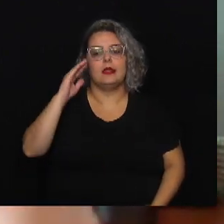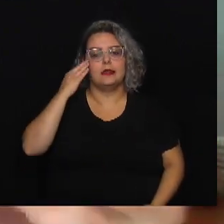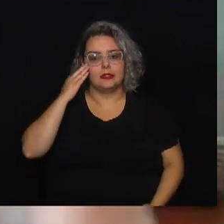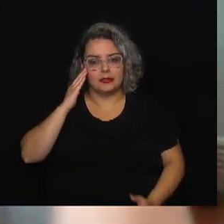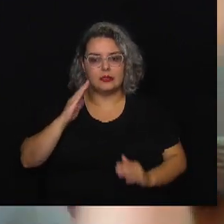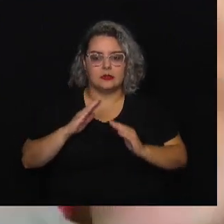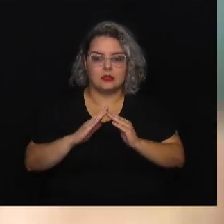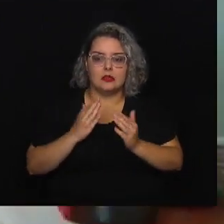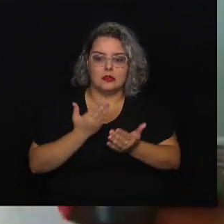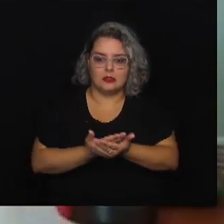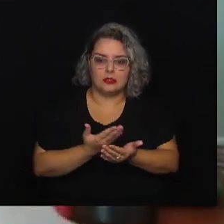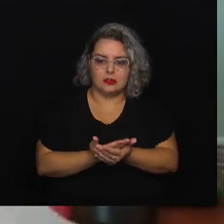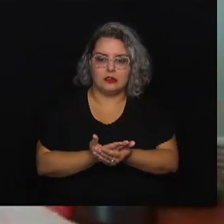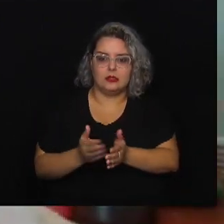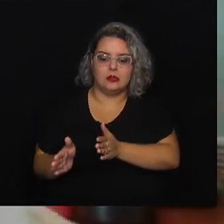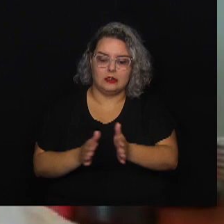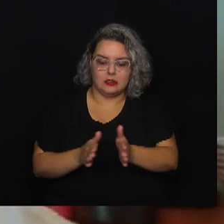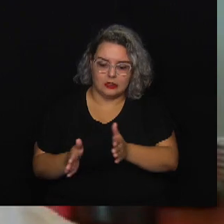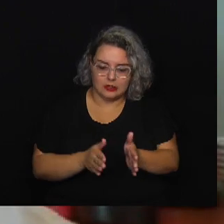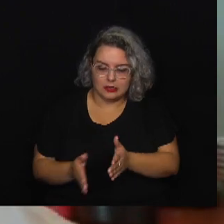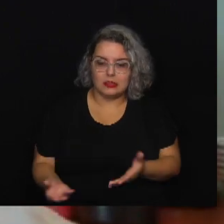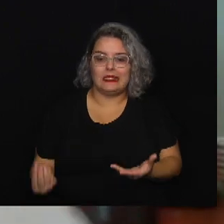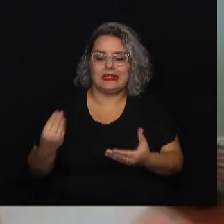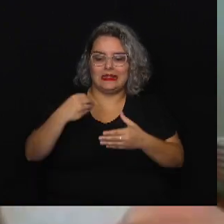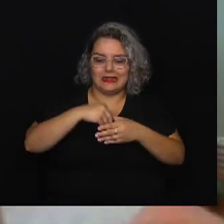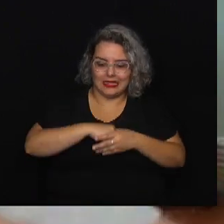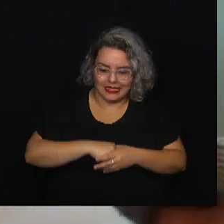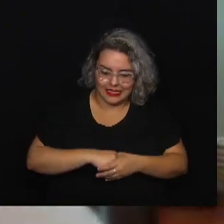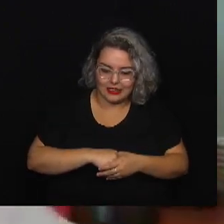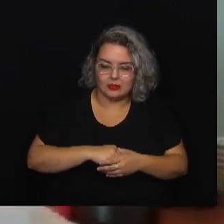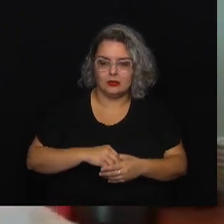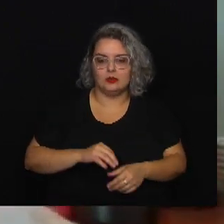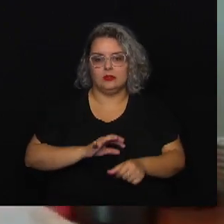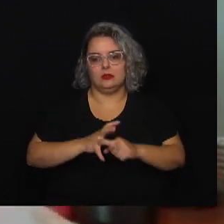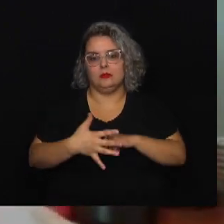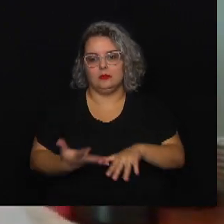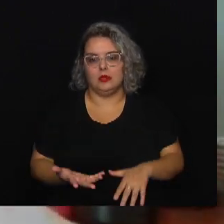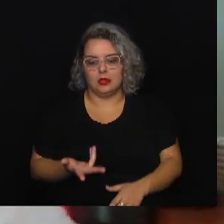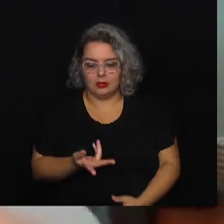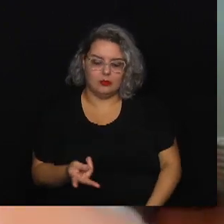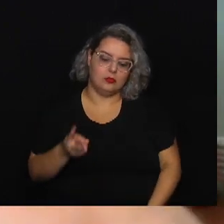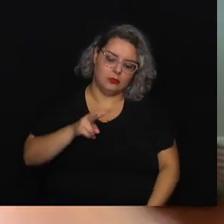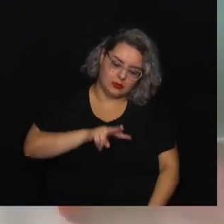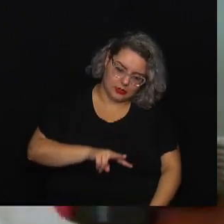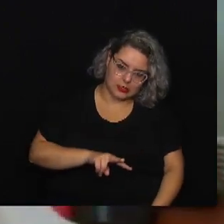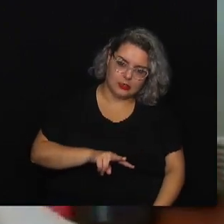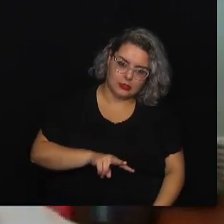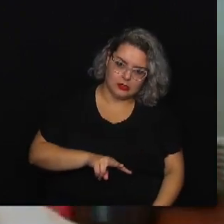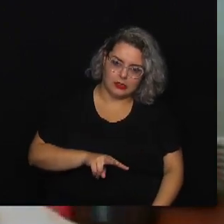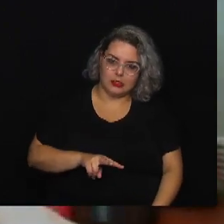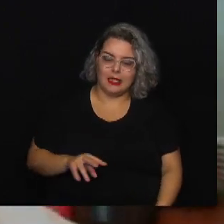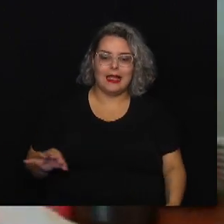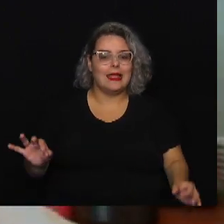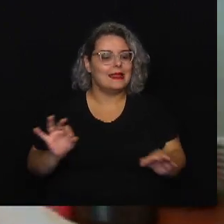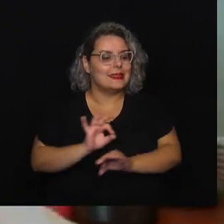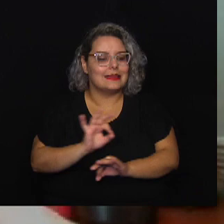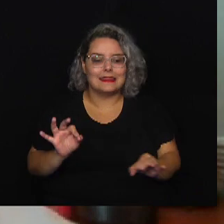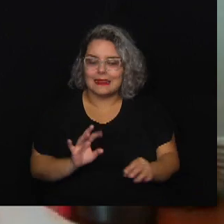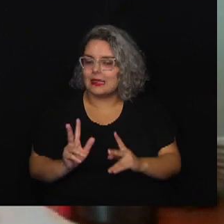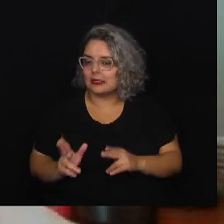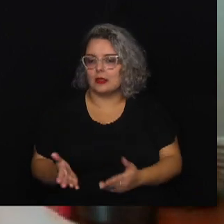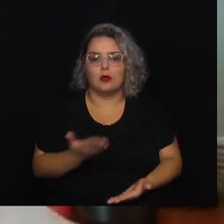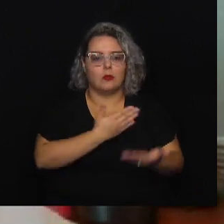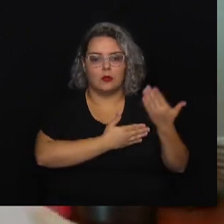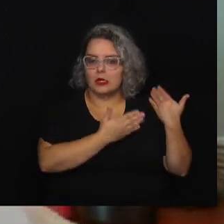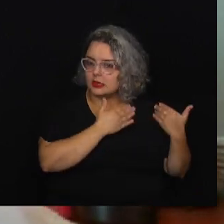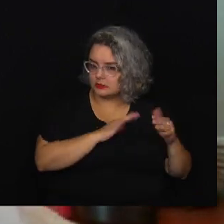está vivendo na vida da pandemia, né? É o contrário. Ó, nada será como antes, né?